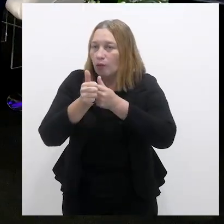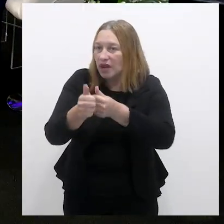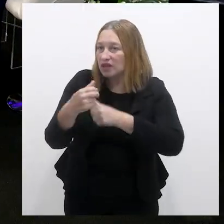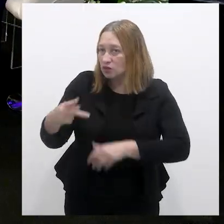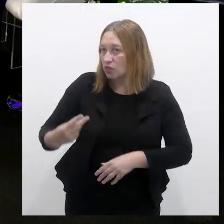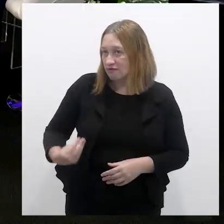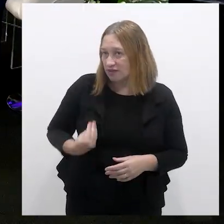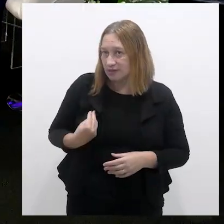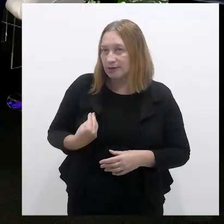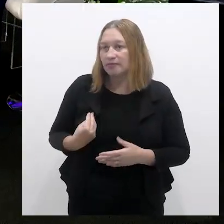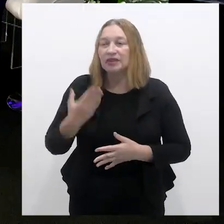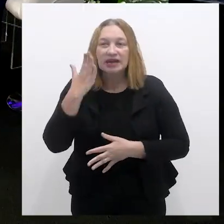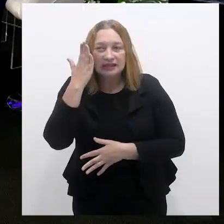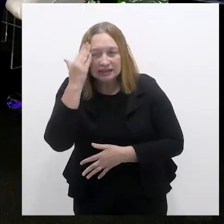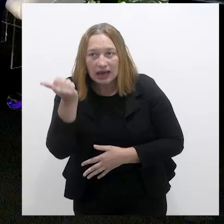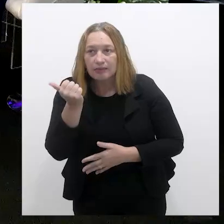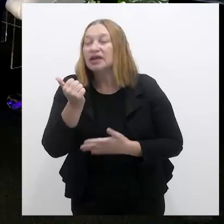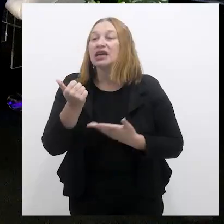a vida, sabe?